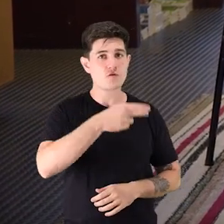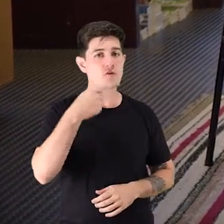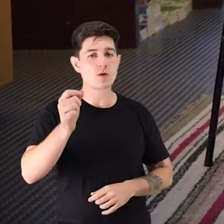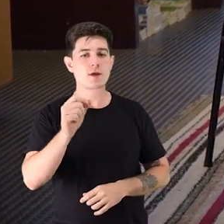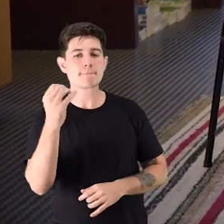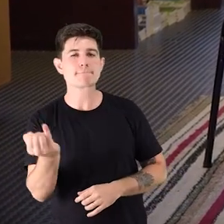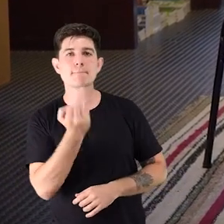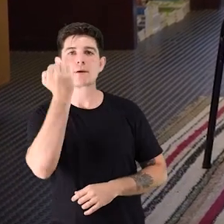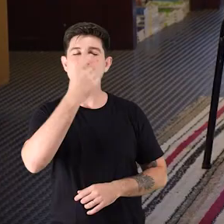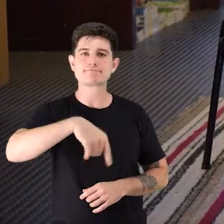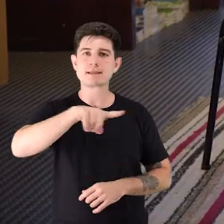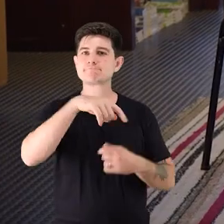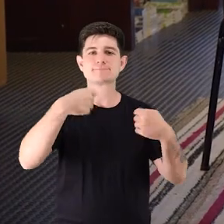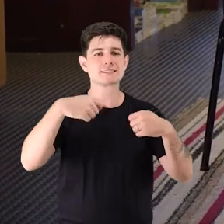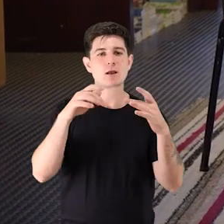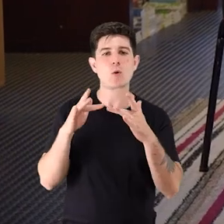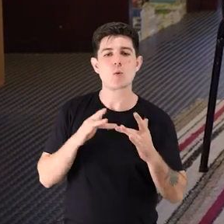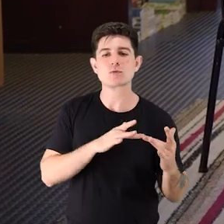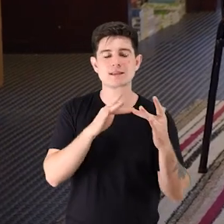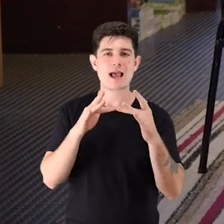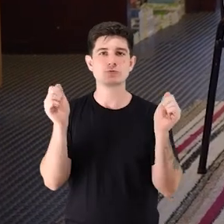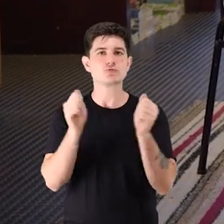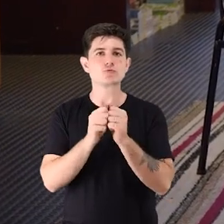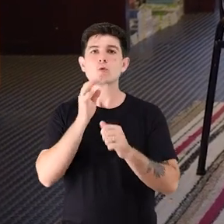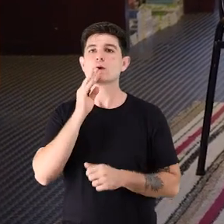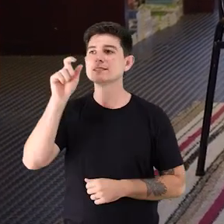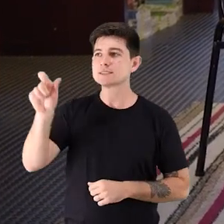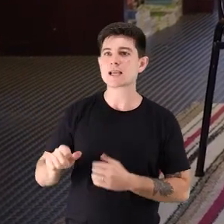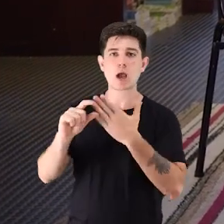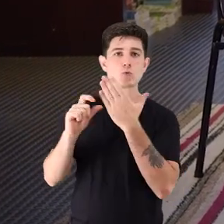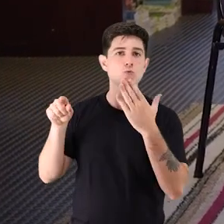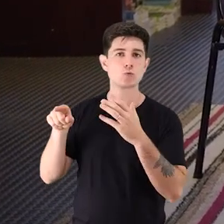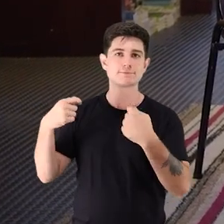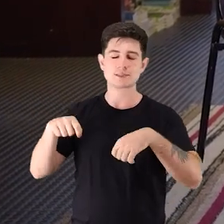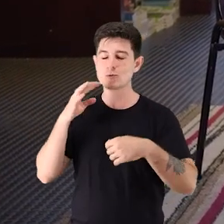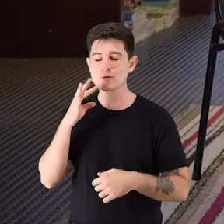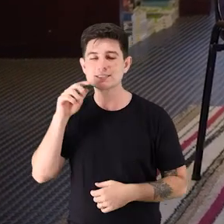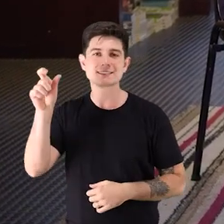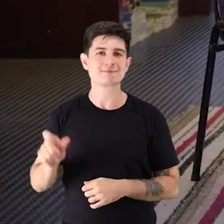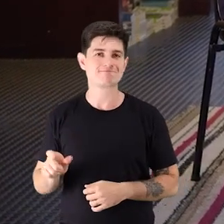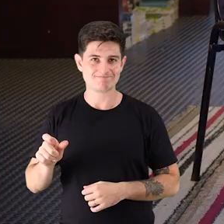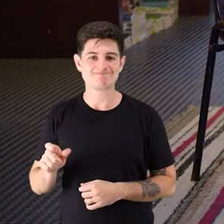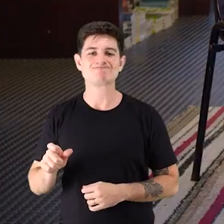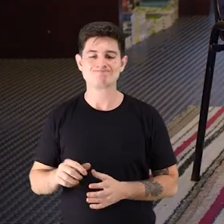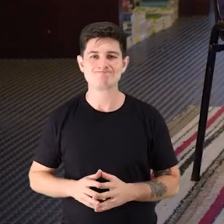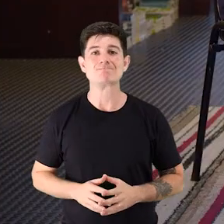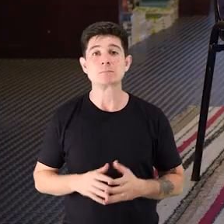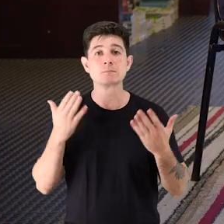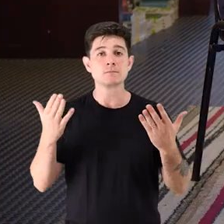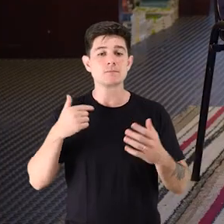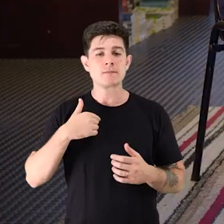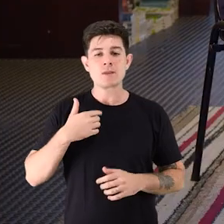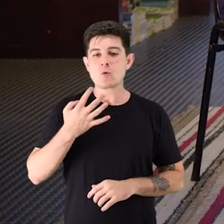eu sempre falo para eles da importância deles cada vez mais se aproximarem, né, dos autores, né, conhecer vocês, conhecer as obras.